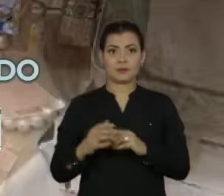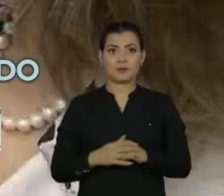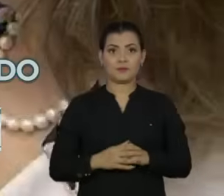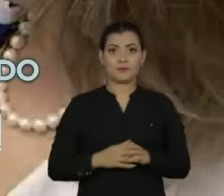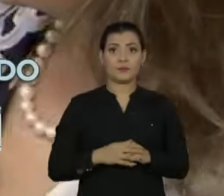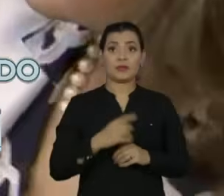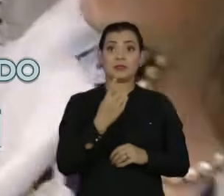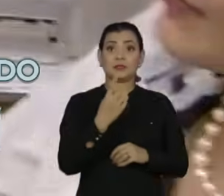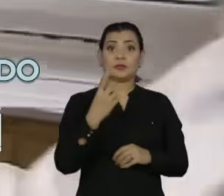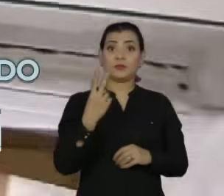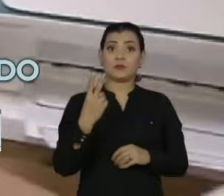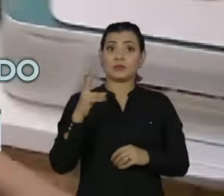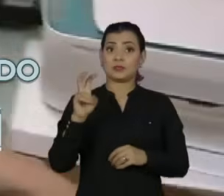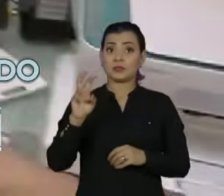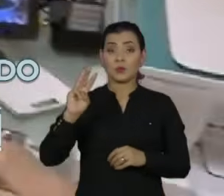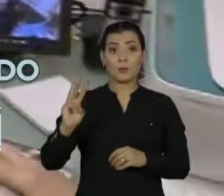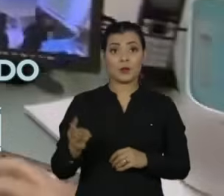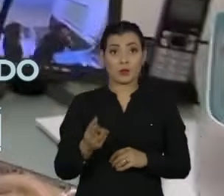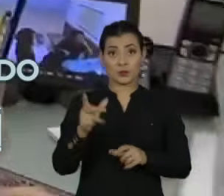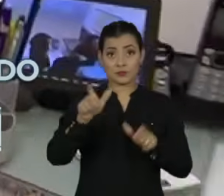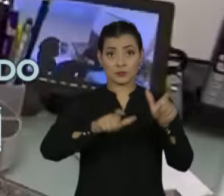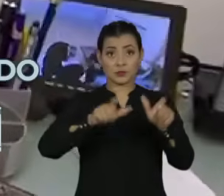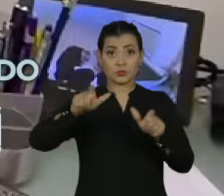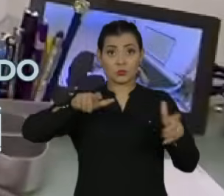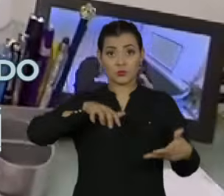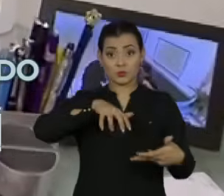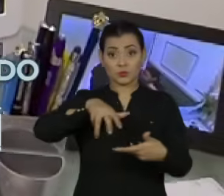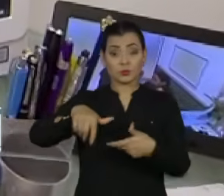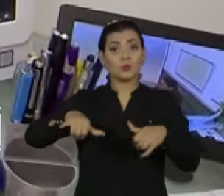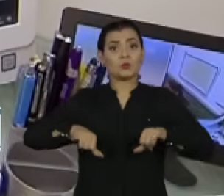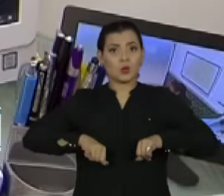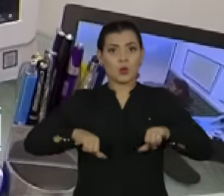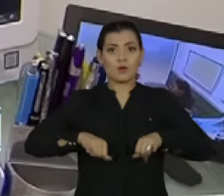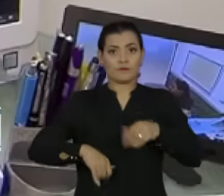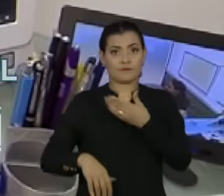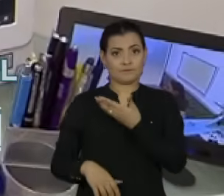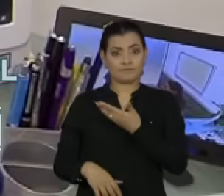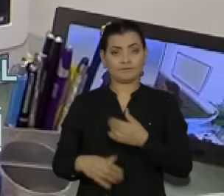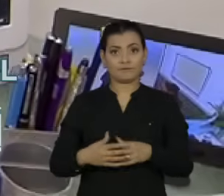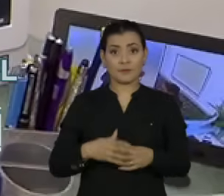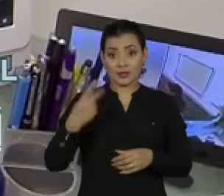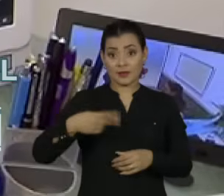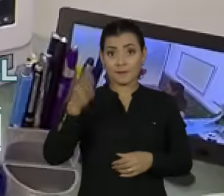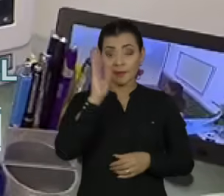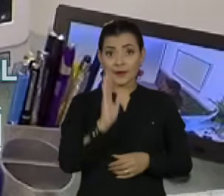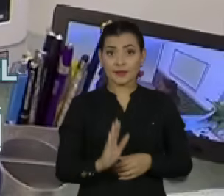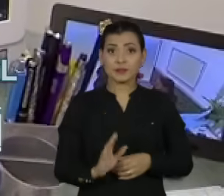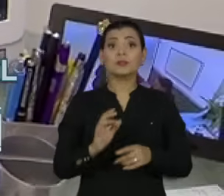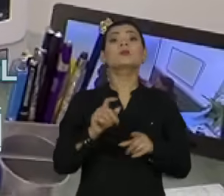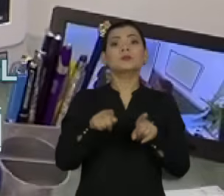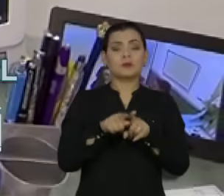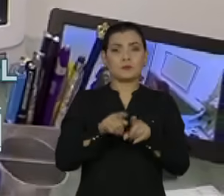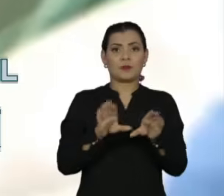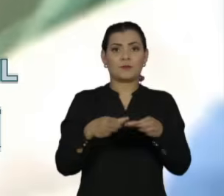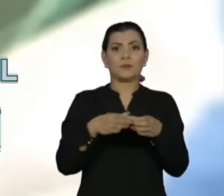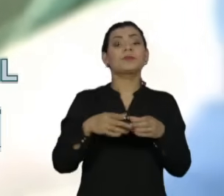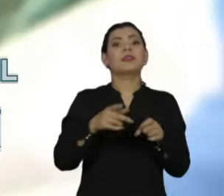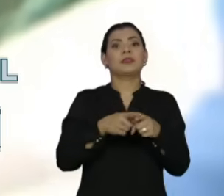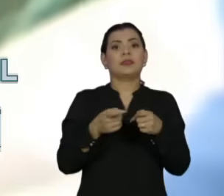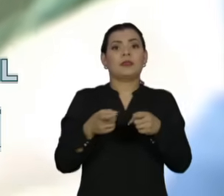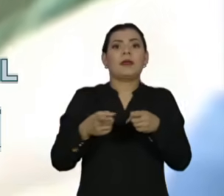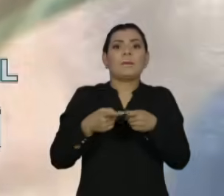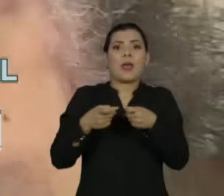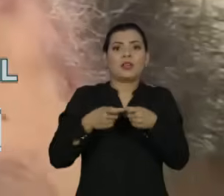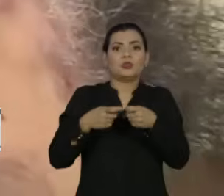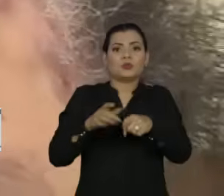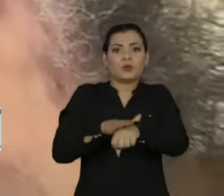menos 125 milhões de pessoas no mundo sofram com o mal. Só no Brasil, segundo a Sociedade Brasileira de Dermatologia, são